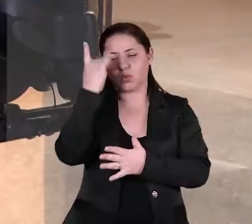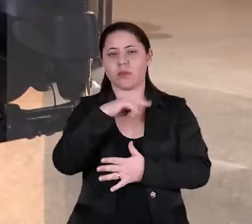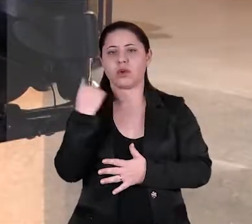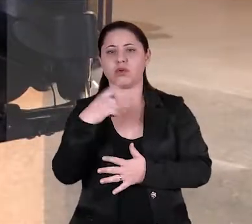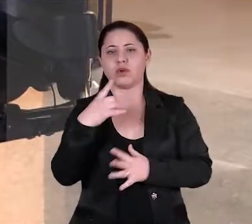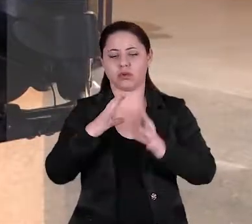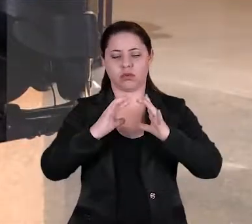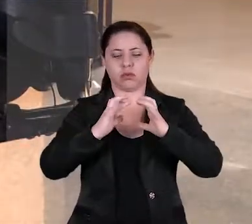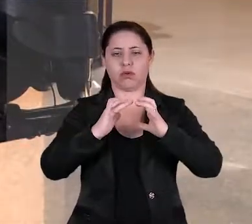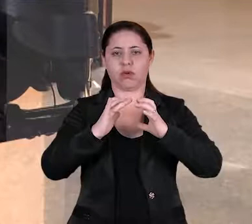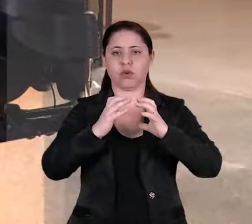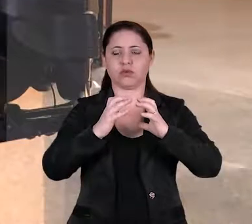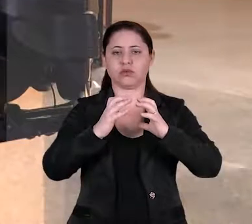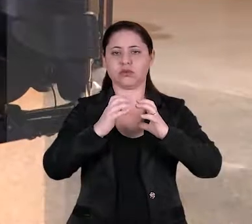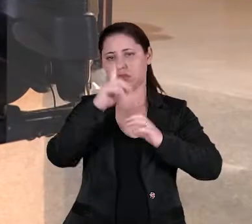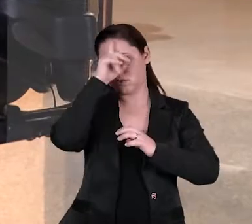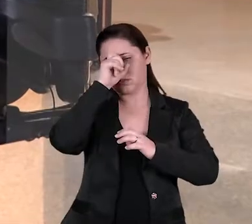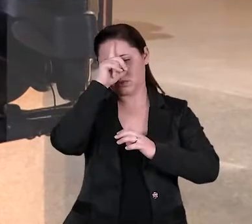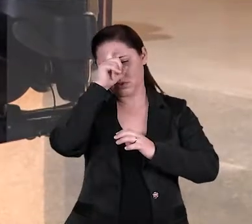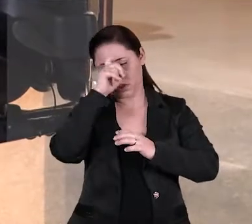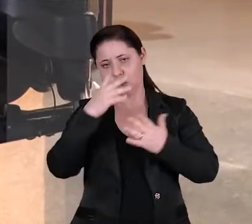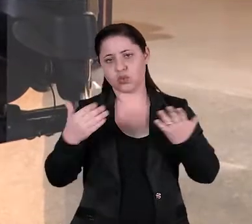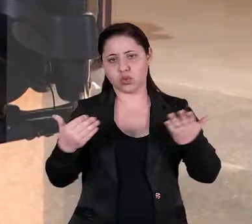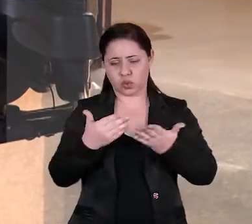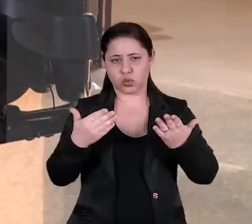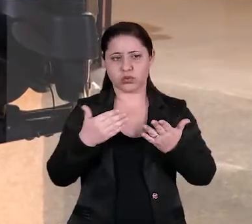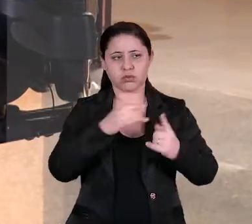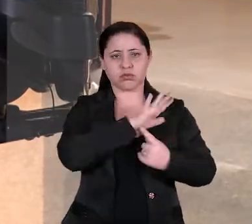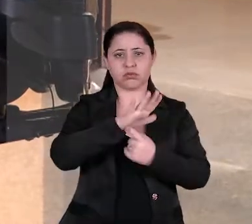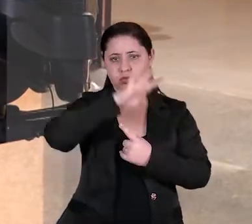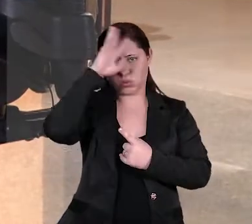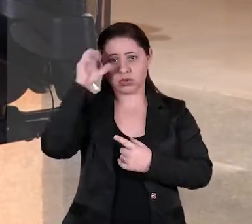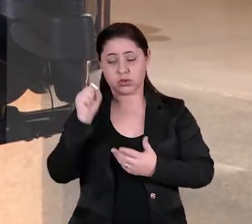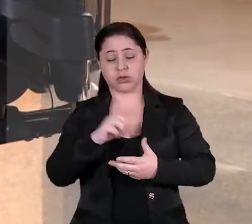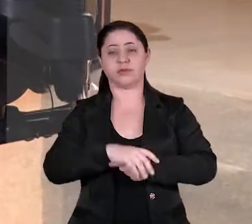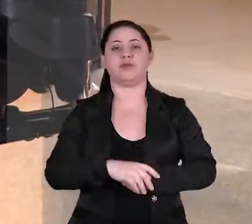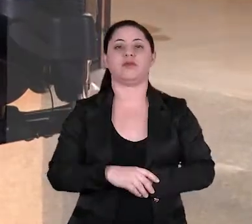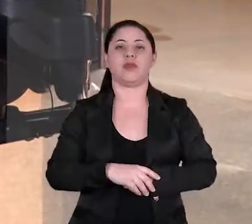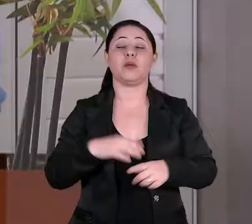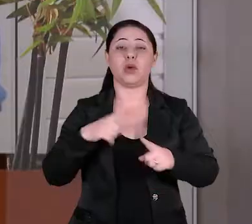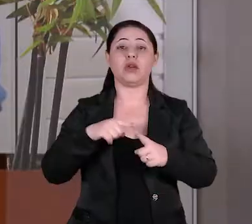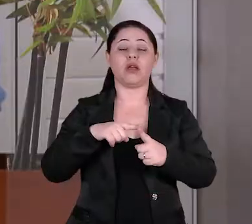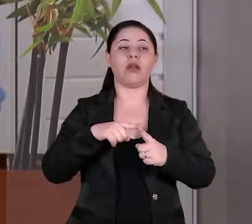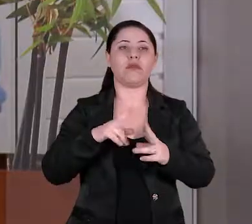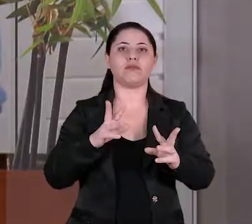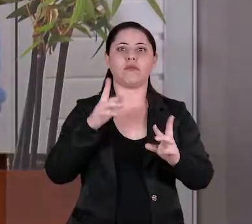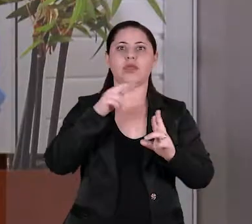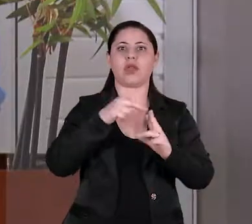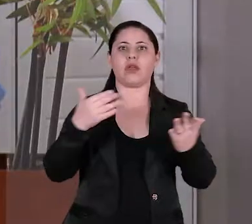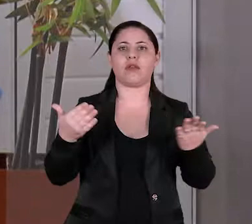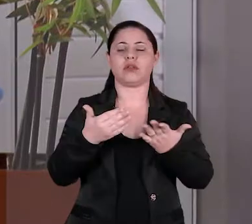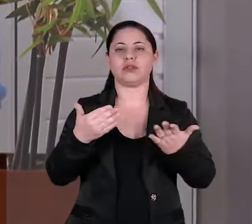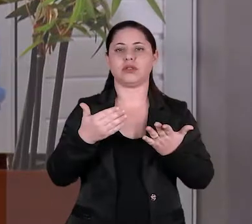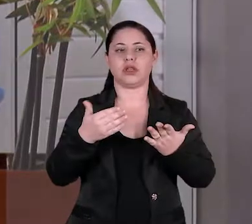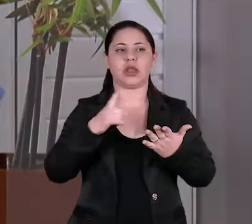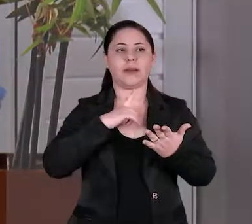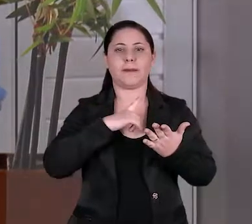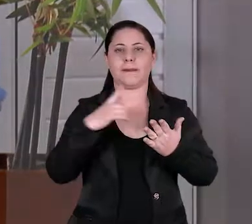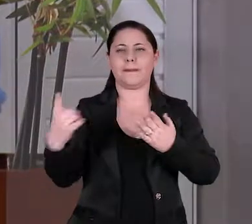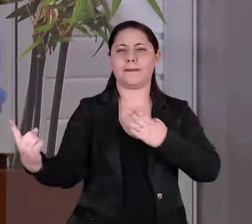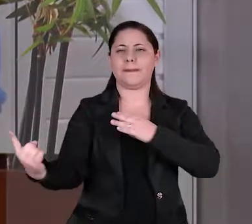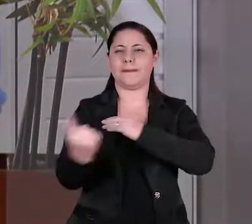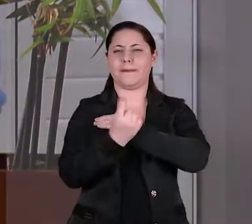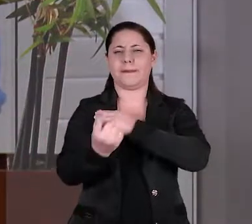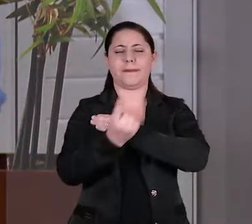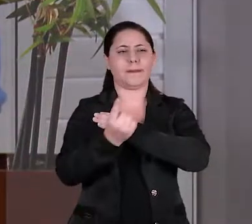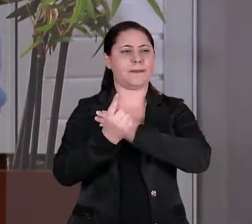pessoas morreram de morte encefálica no hospital, que é a Santa Casa, que é o referência, né, em todo o estado? Por ser referência, a gente acaba recebendo um maior número